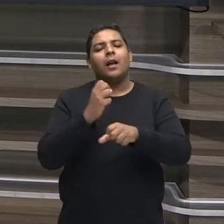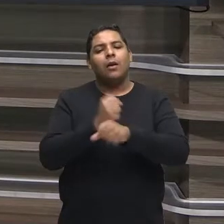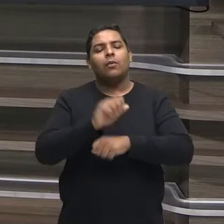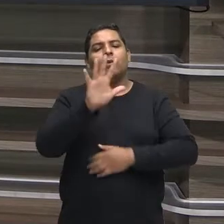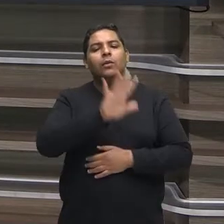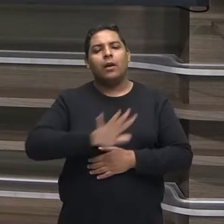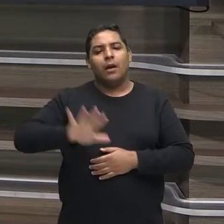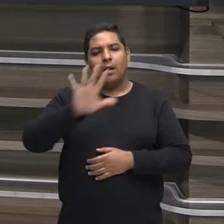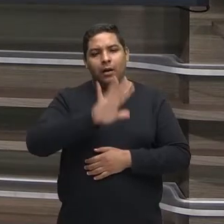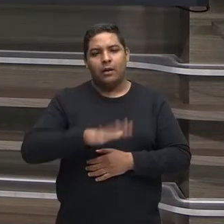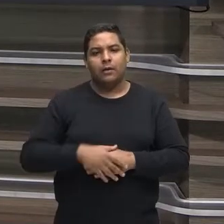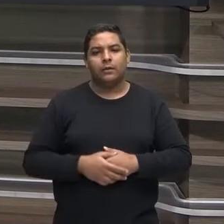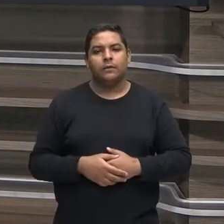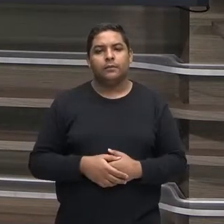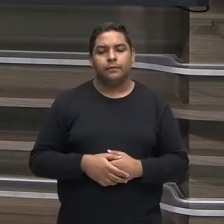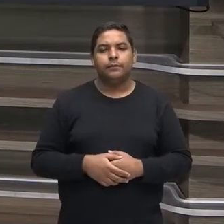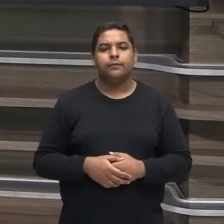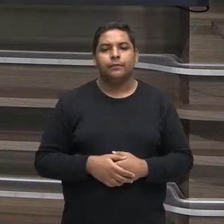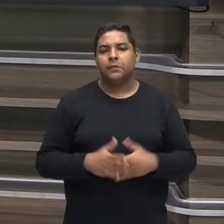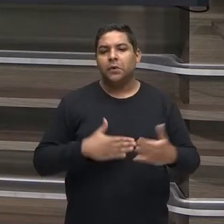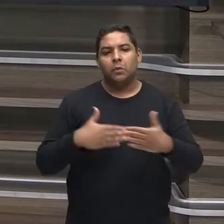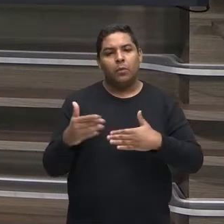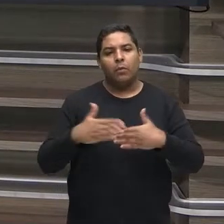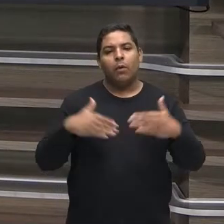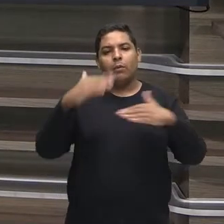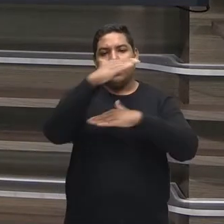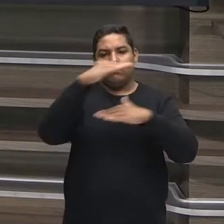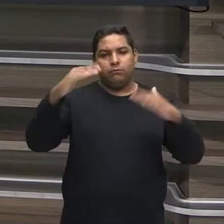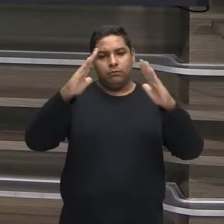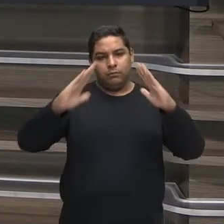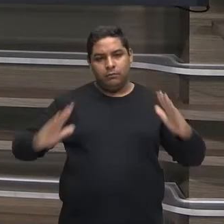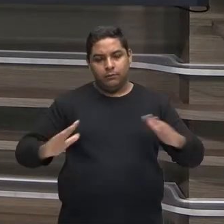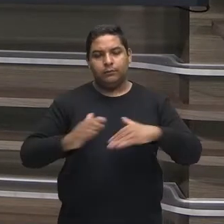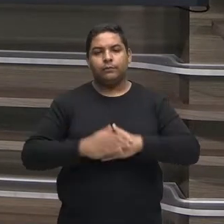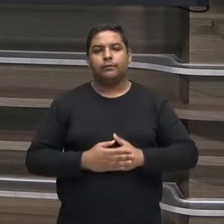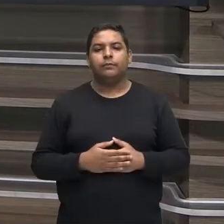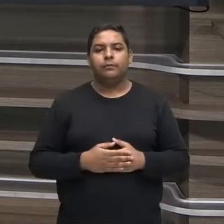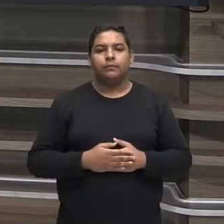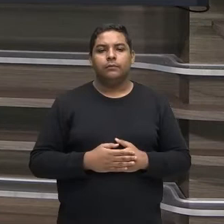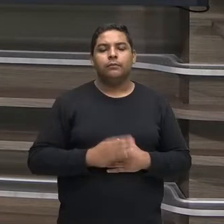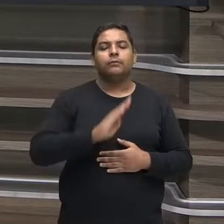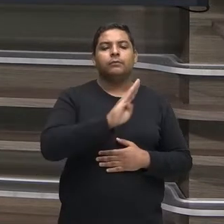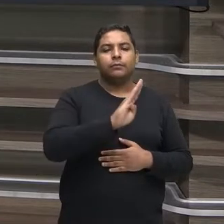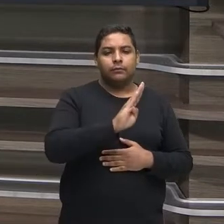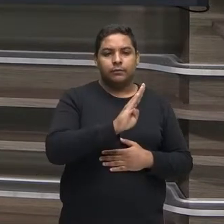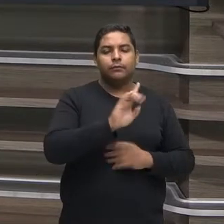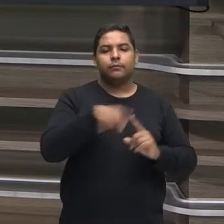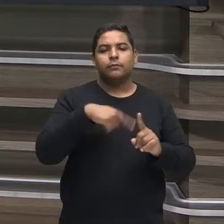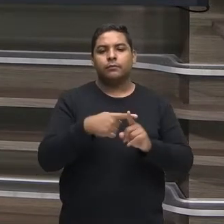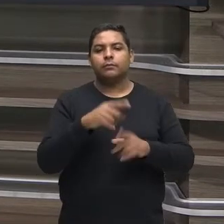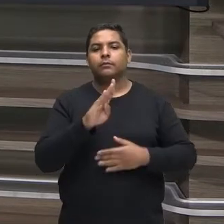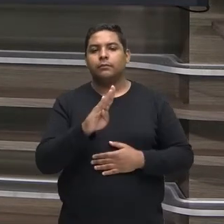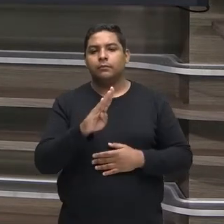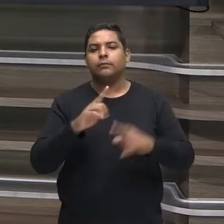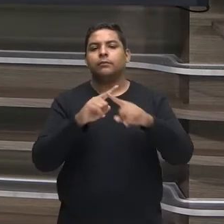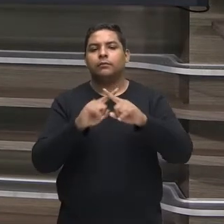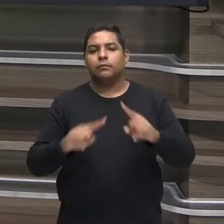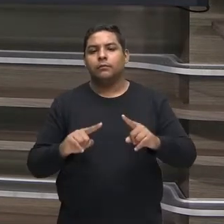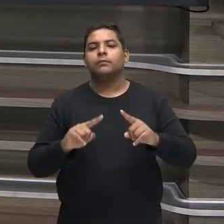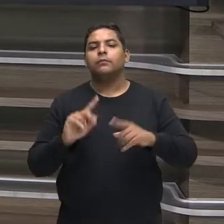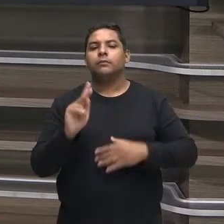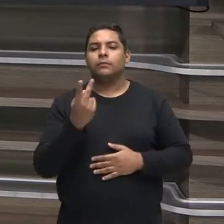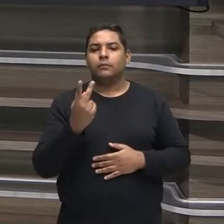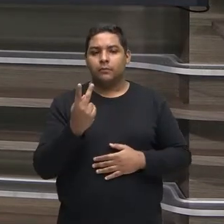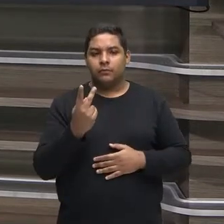área, né? Cálculo da área de qualquer trapézio. Base maior mais base menor vezes altura dividido por